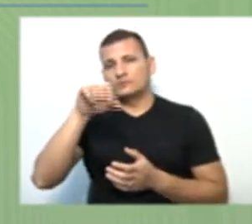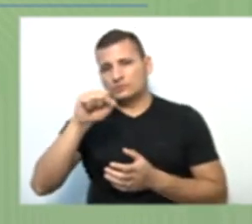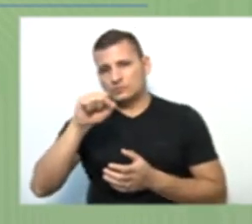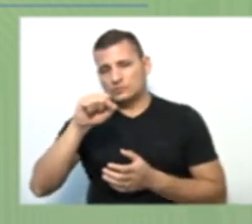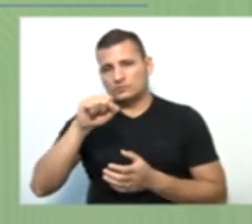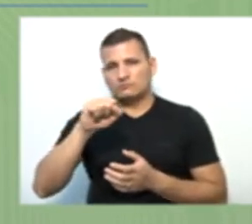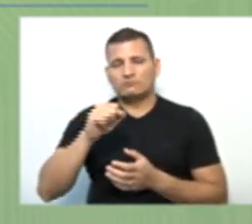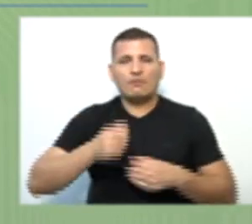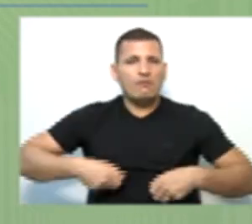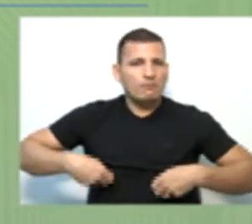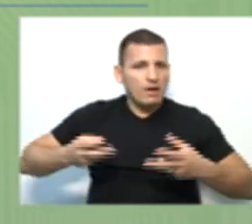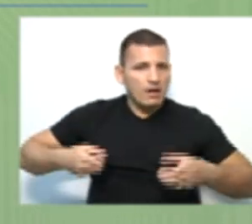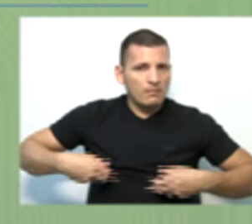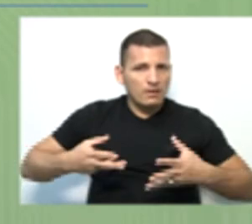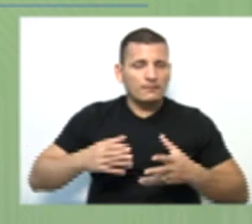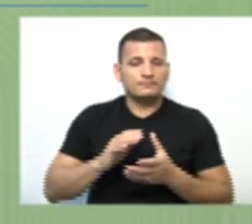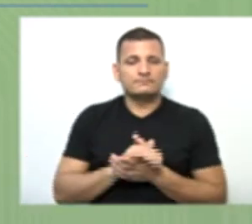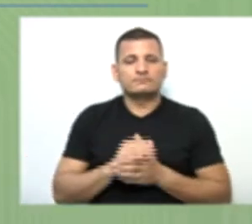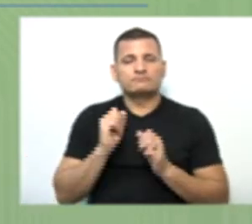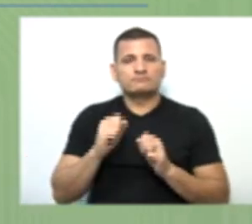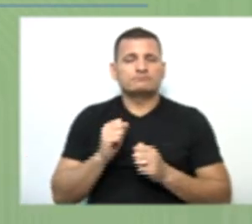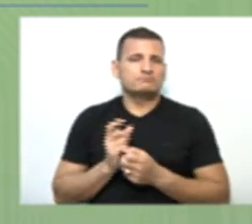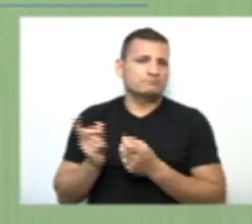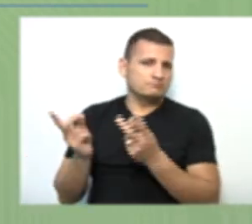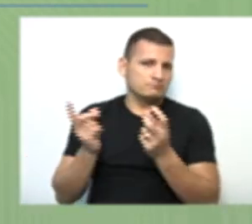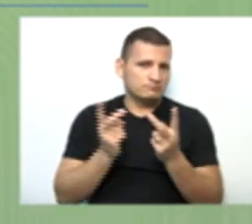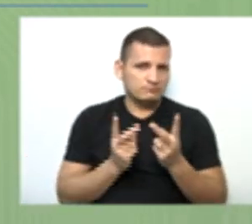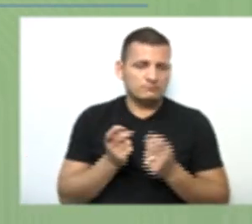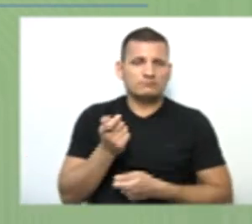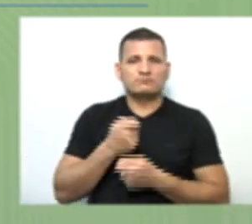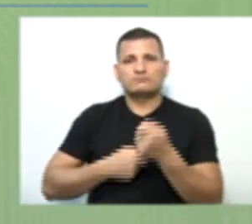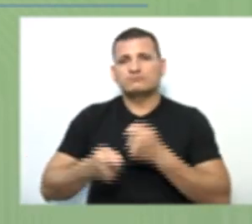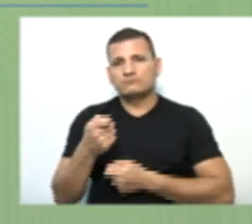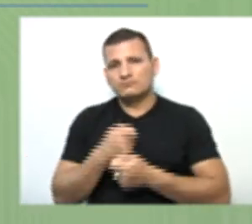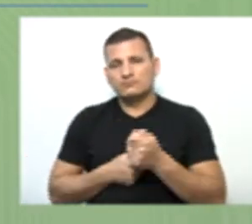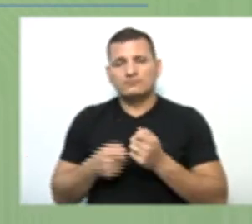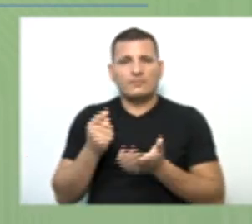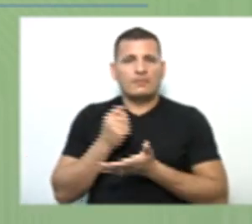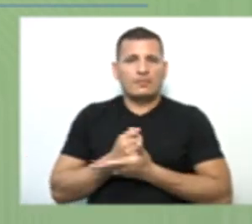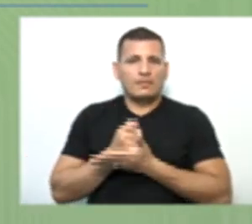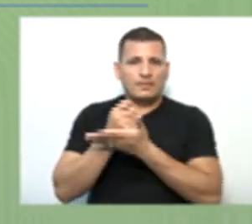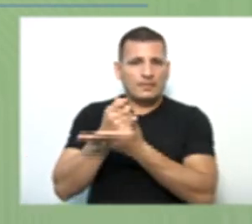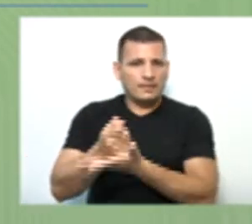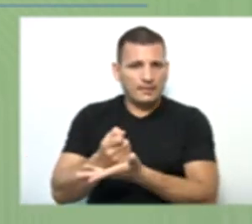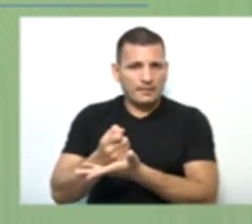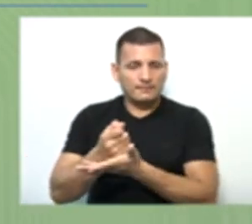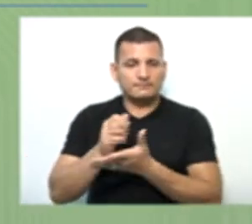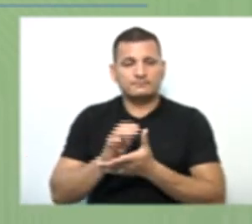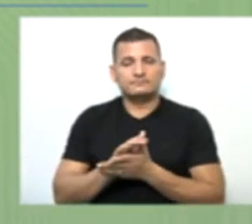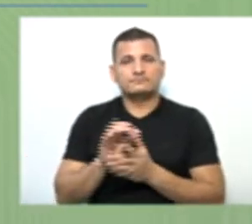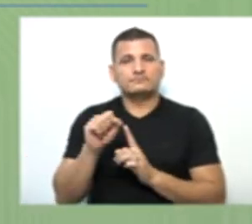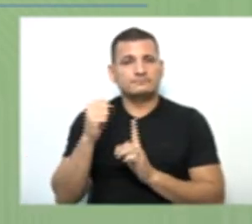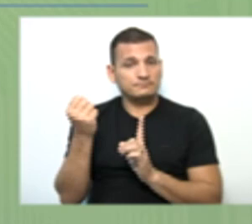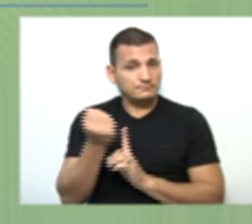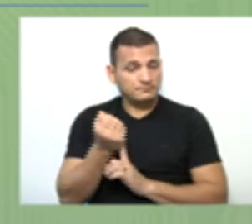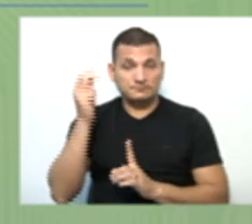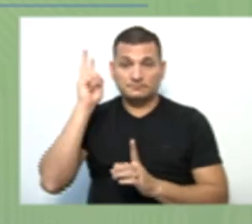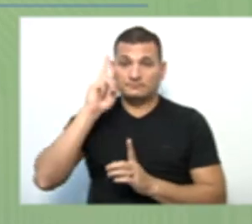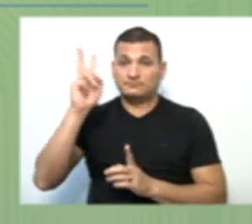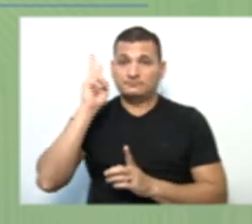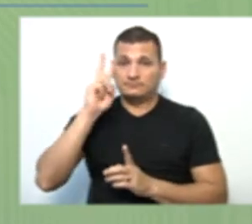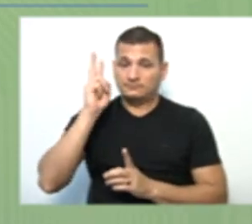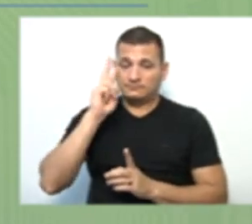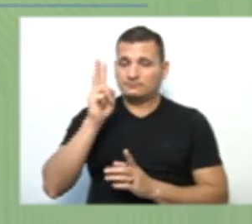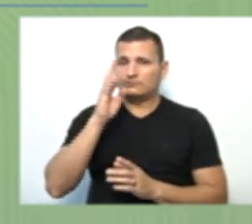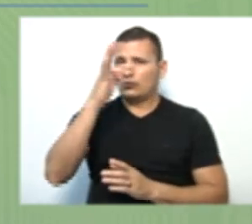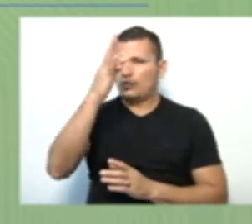Então, os dispêndios podem ser de vendas, administrativos, assistenciais e sociais, lembrando que todos